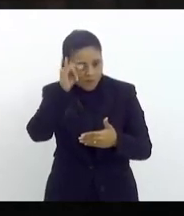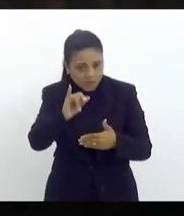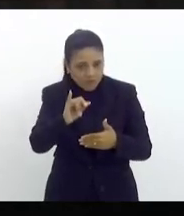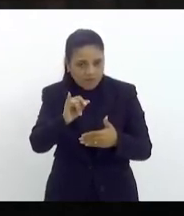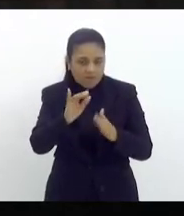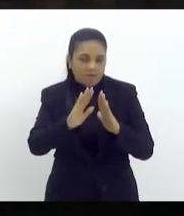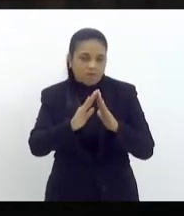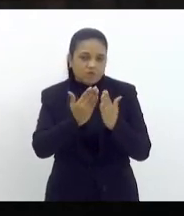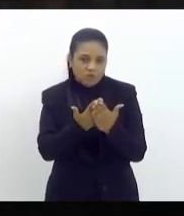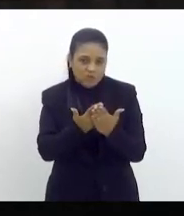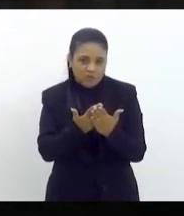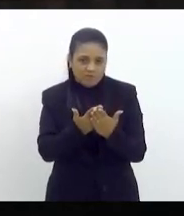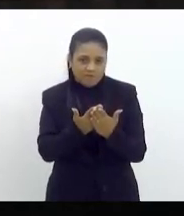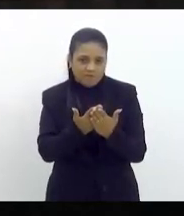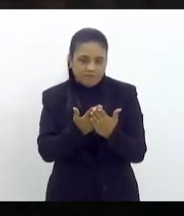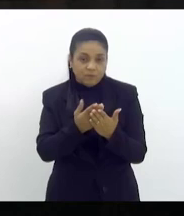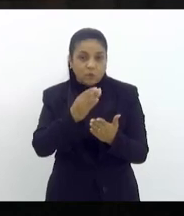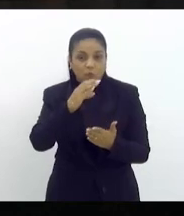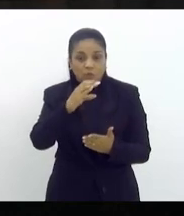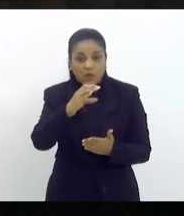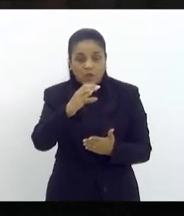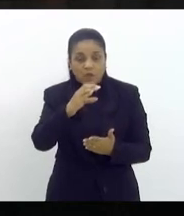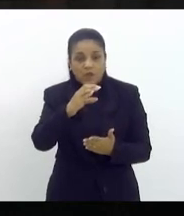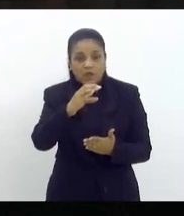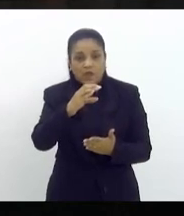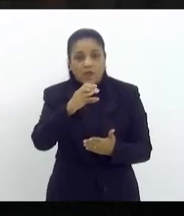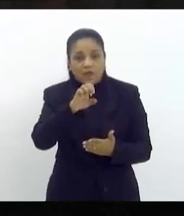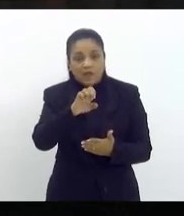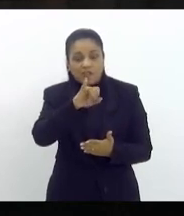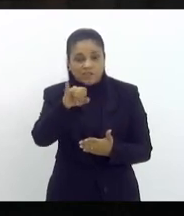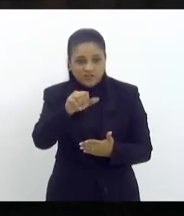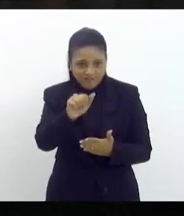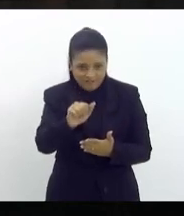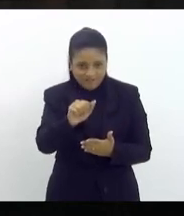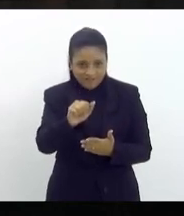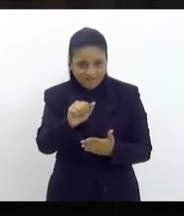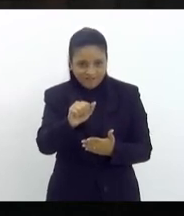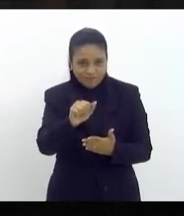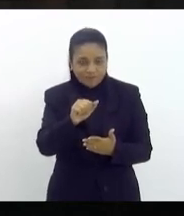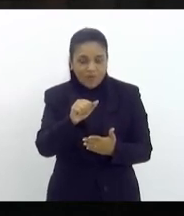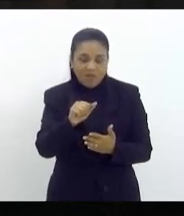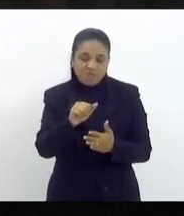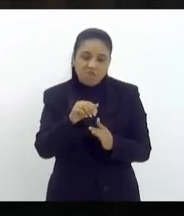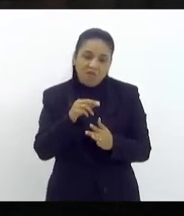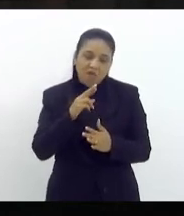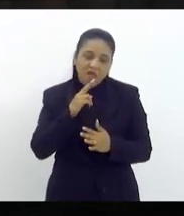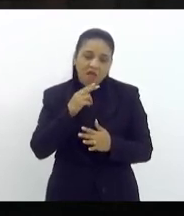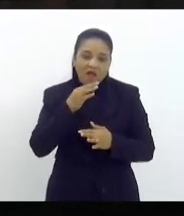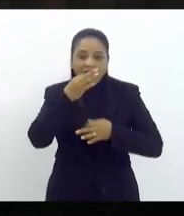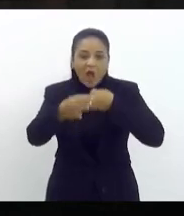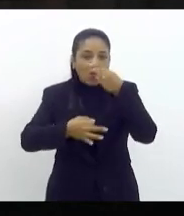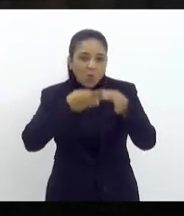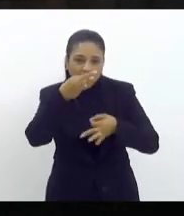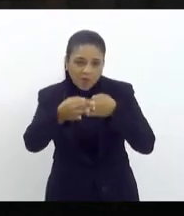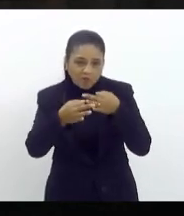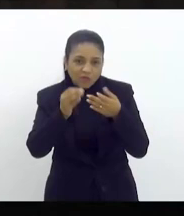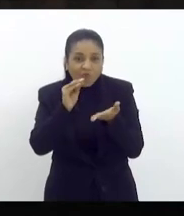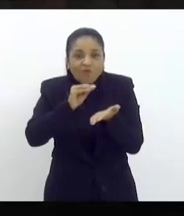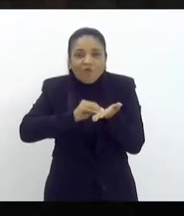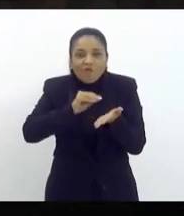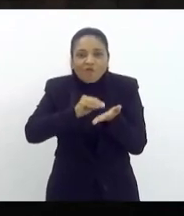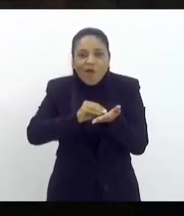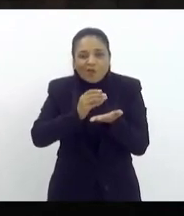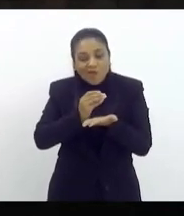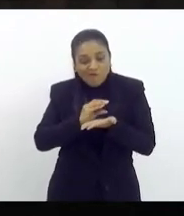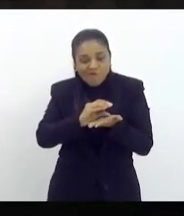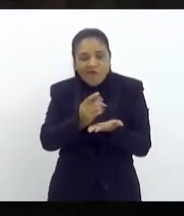com um simples argumento e com um argumento mais simplório de que falta verbas para a educação então a nossa emenda